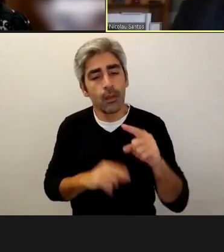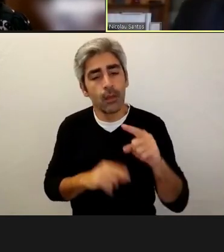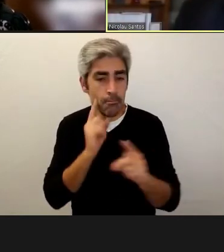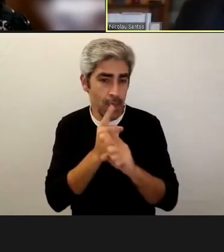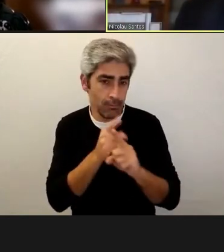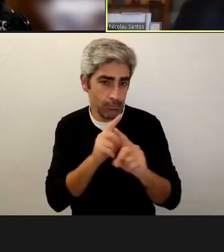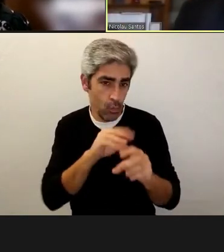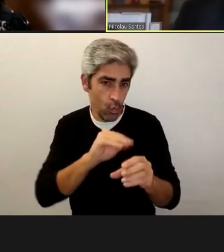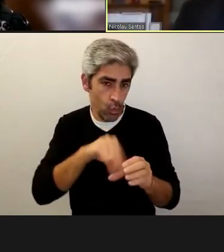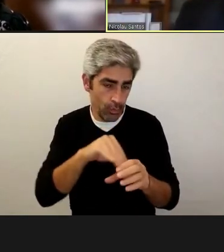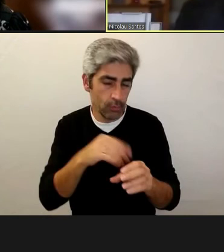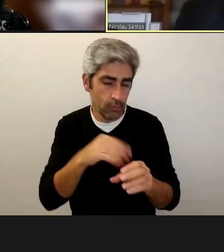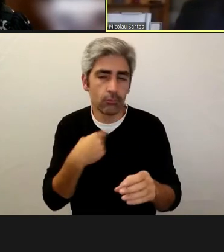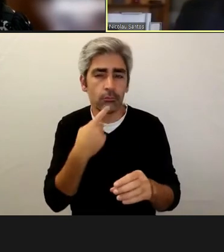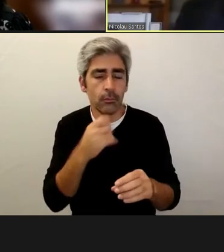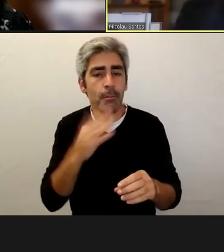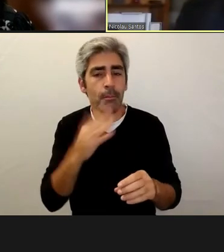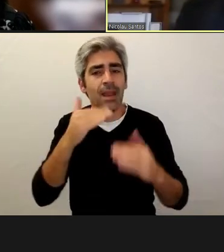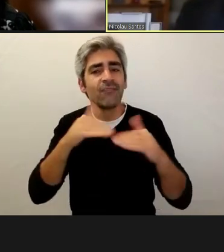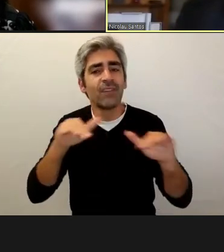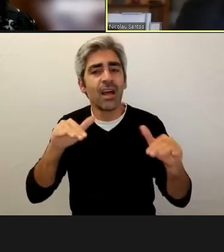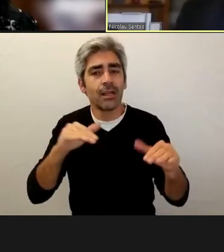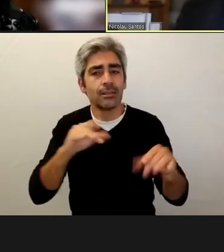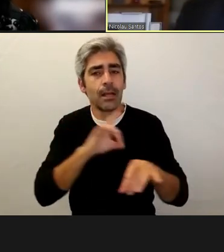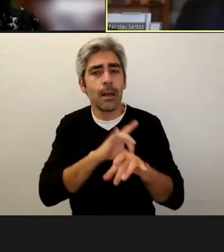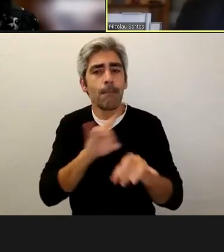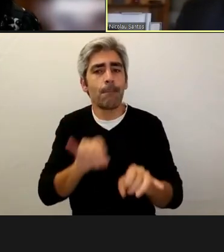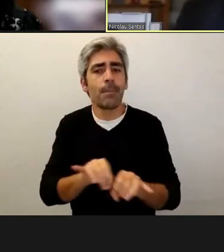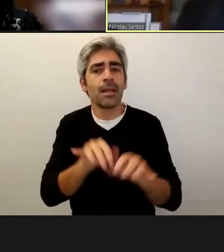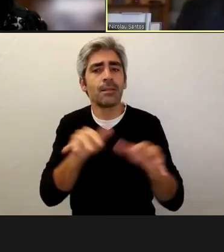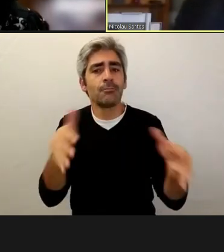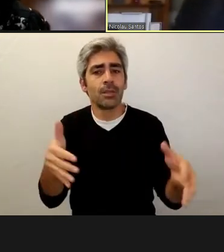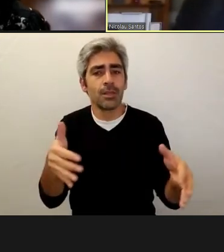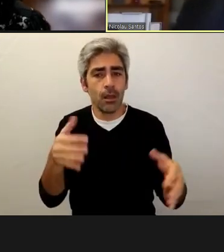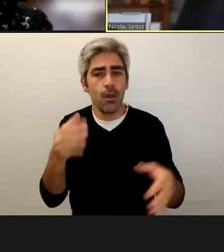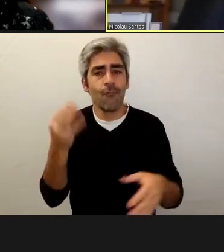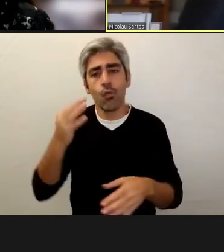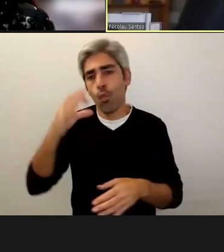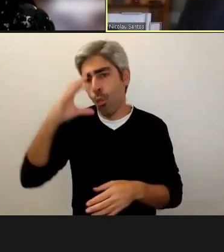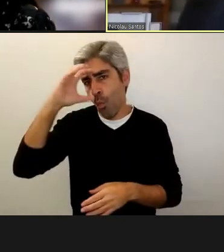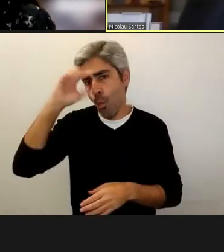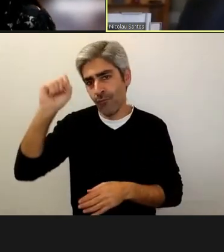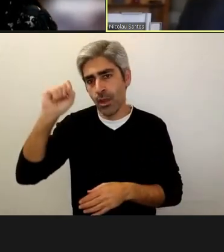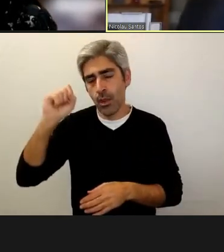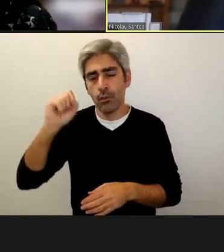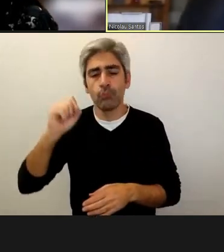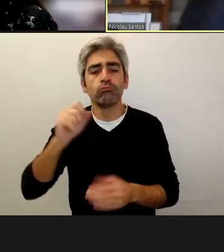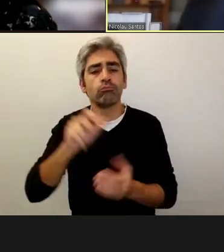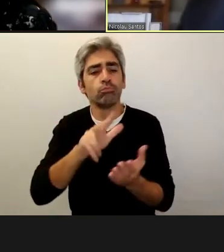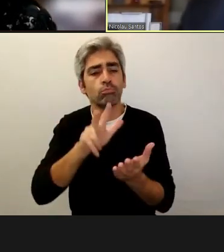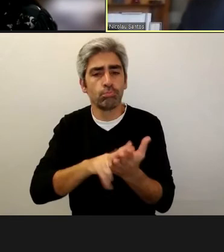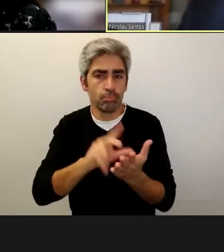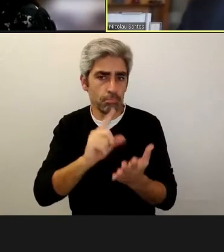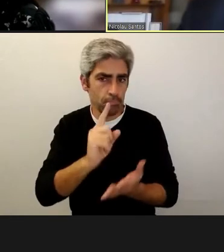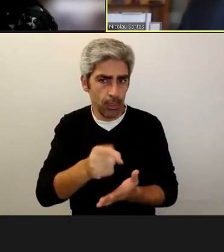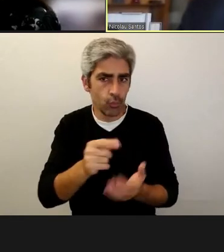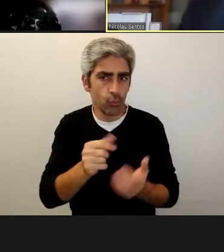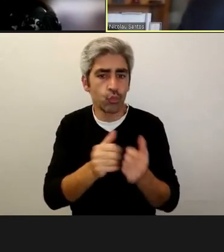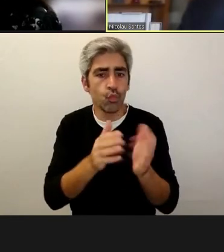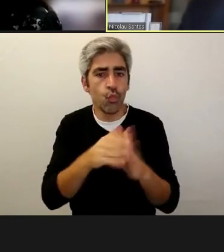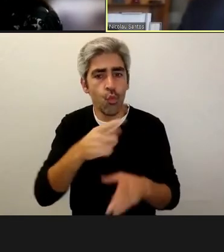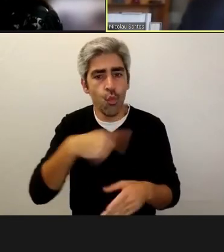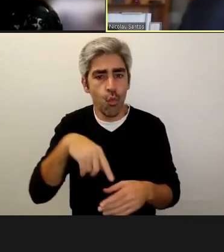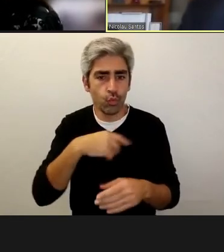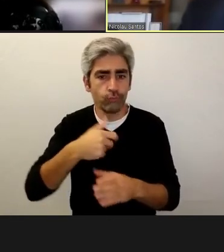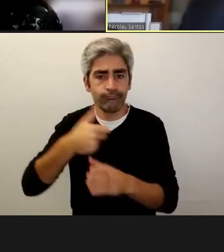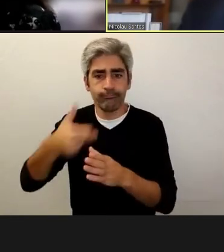que aconteceu na primeira fase da pandemia, em que o governo decretou, no fundo, que todos nos recolhêssemos às